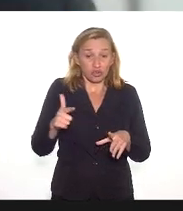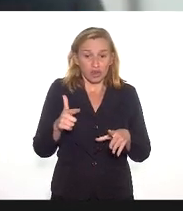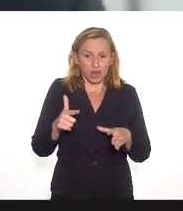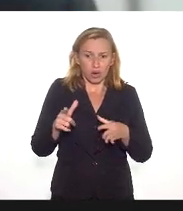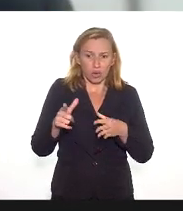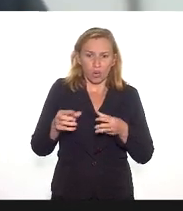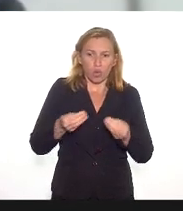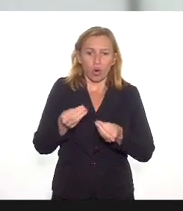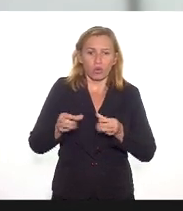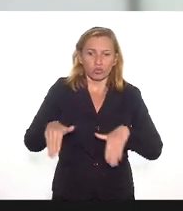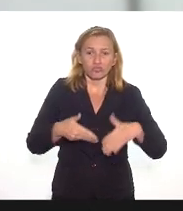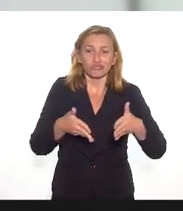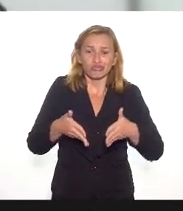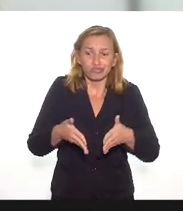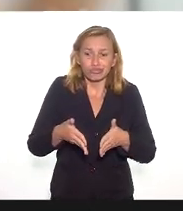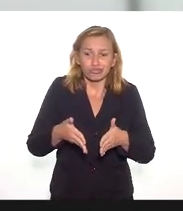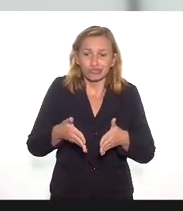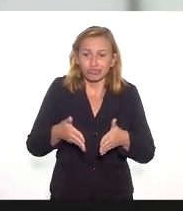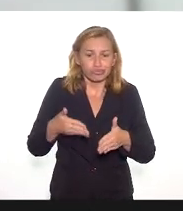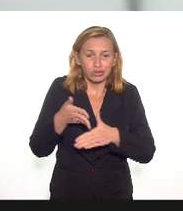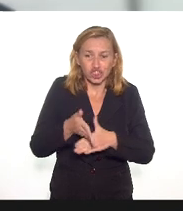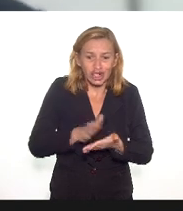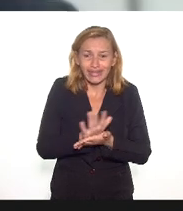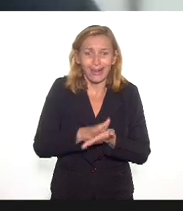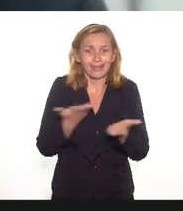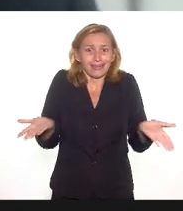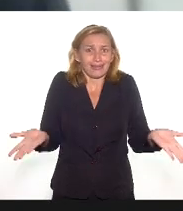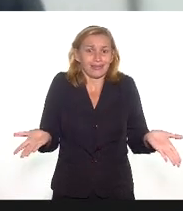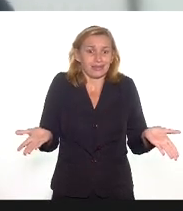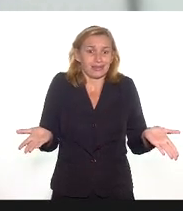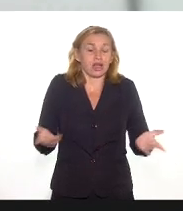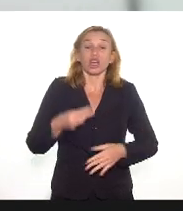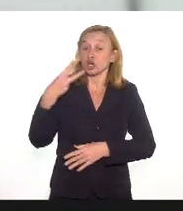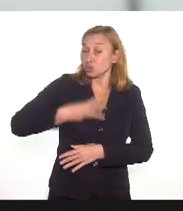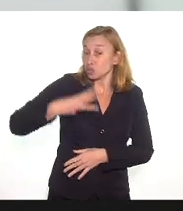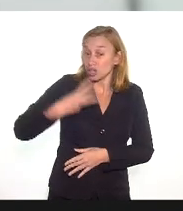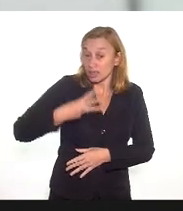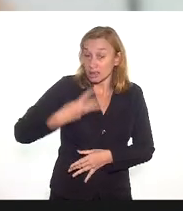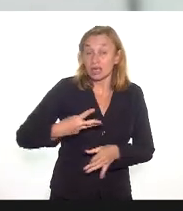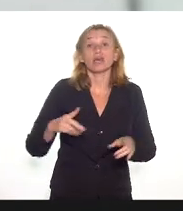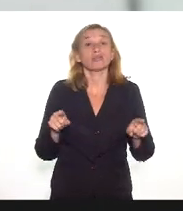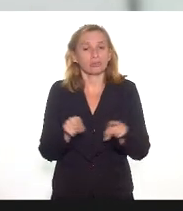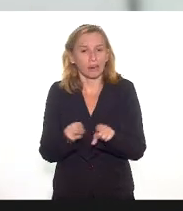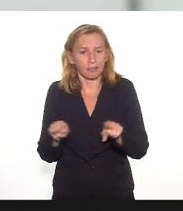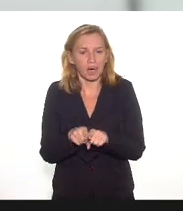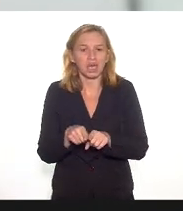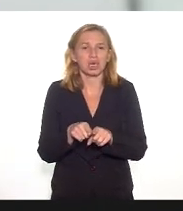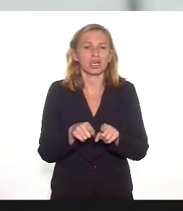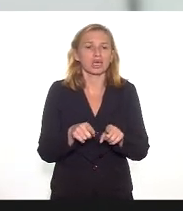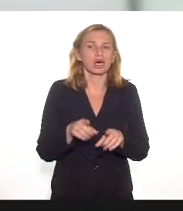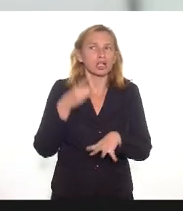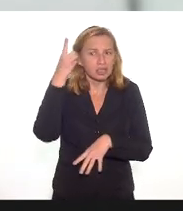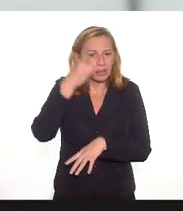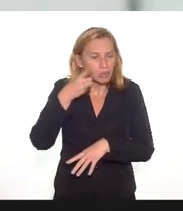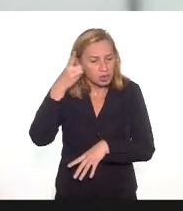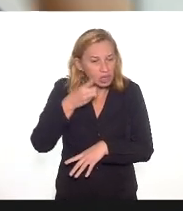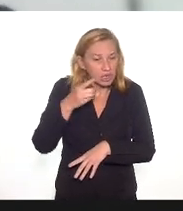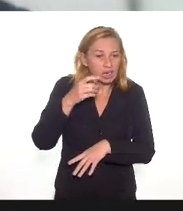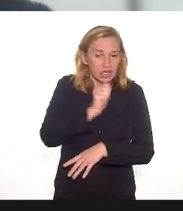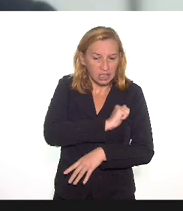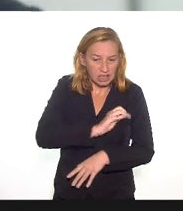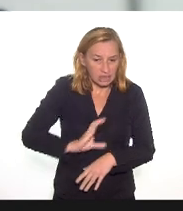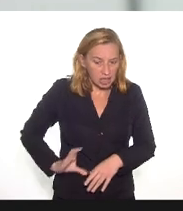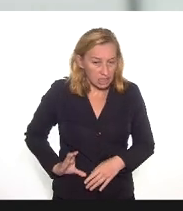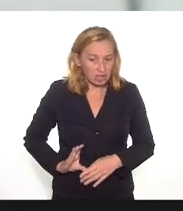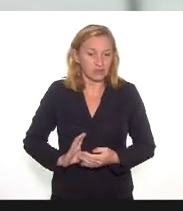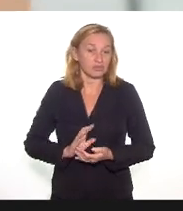nenhum. E o terceiro instrumento vislumbrou muito bem o deputado André